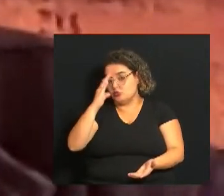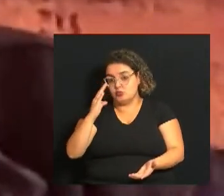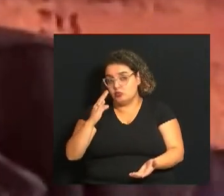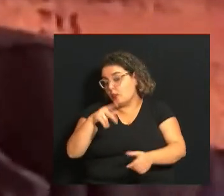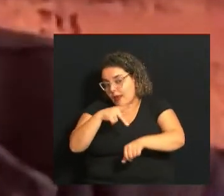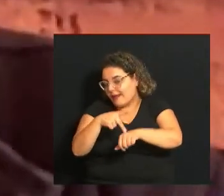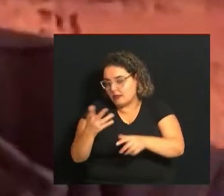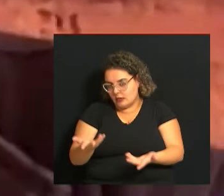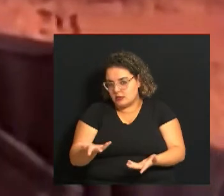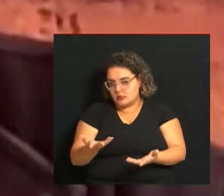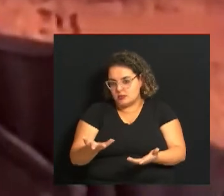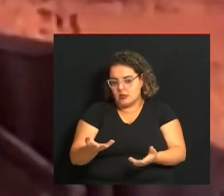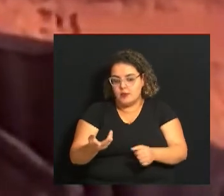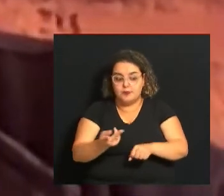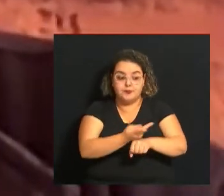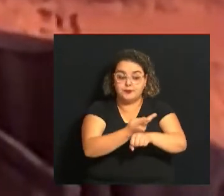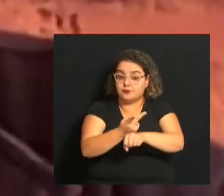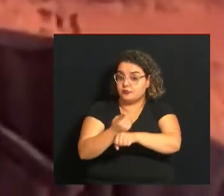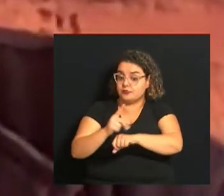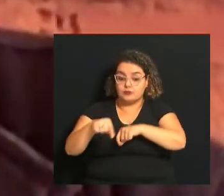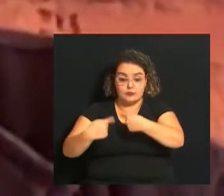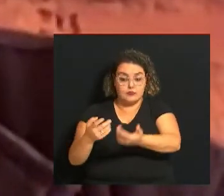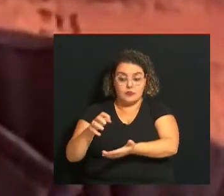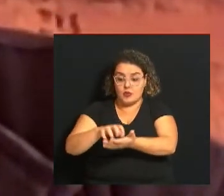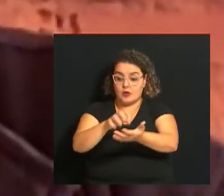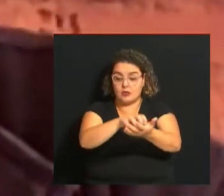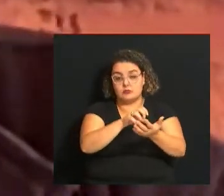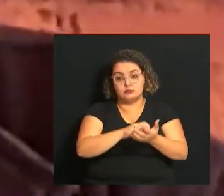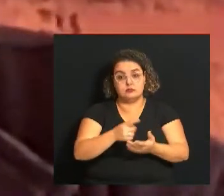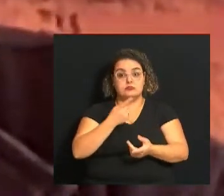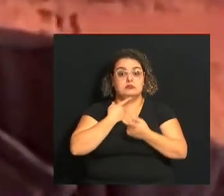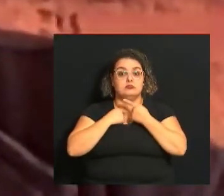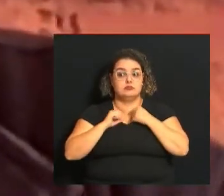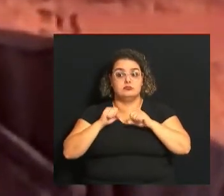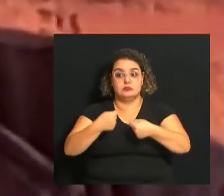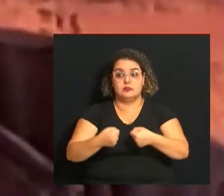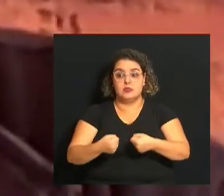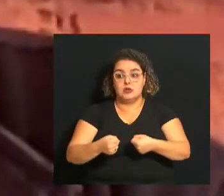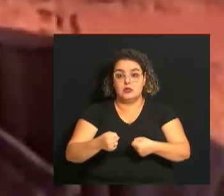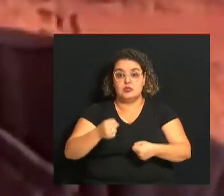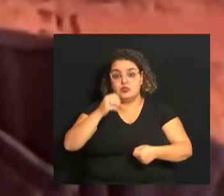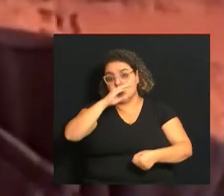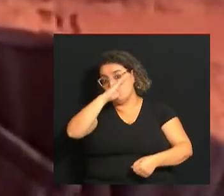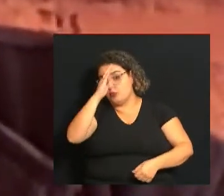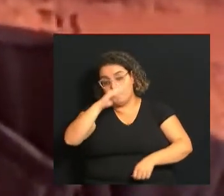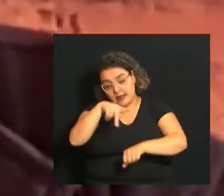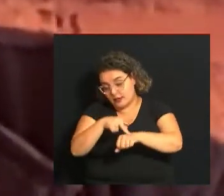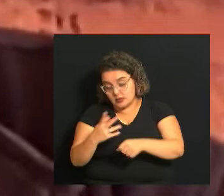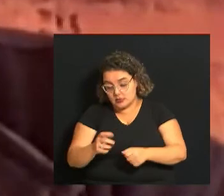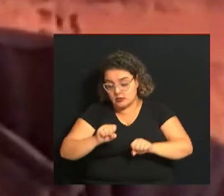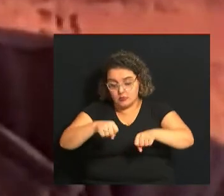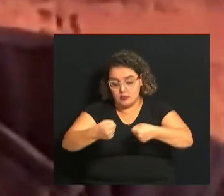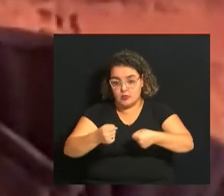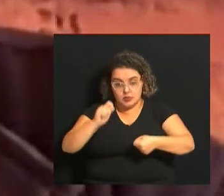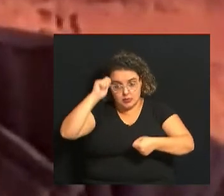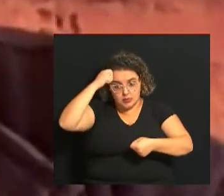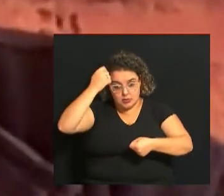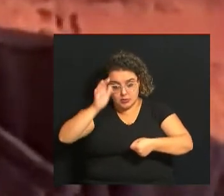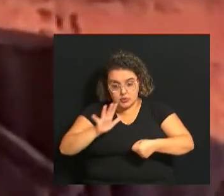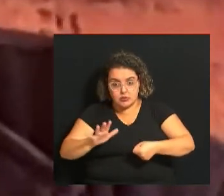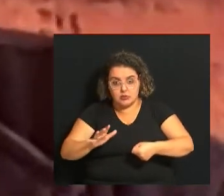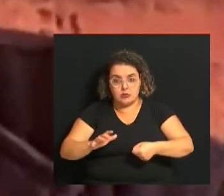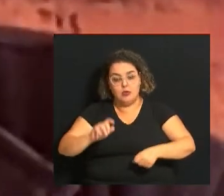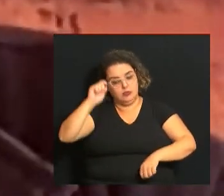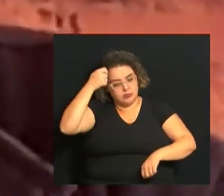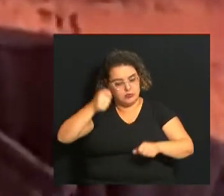de organização para defender seus interesses. Então, se o Estado não protege o negro, os movimentos negros crescem. As igrejas,